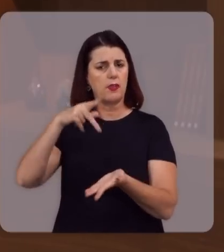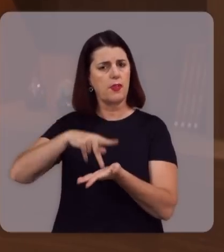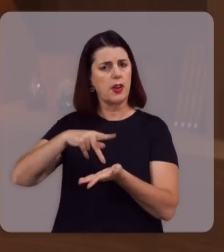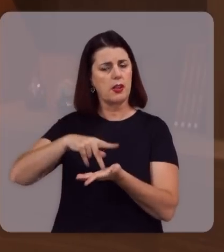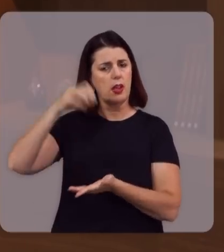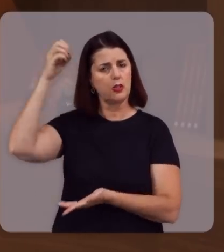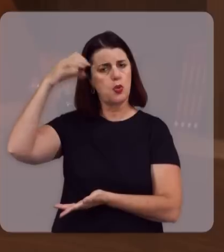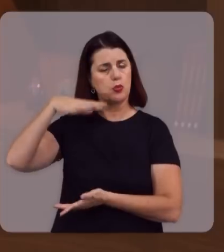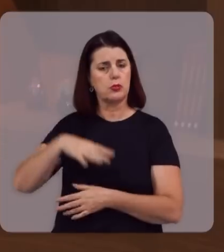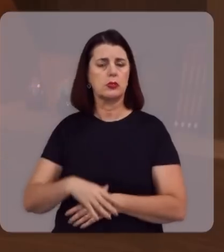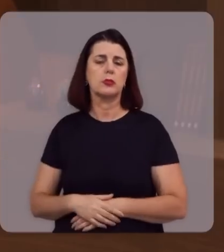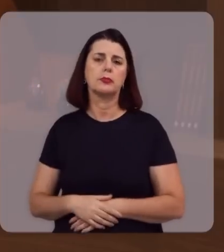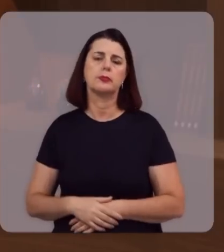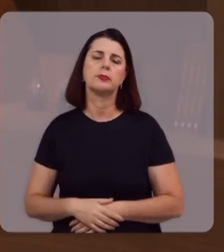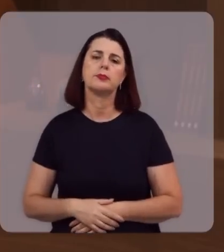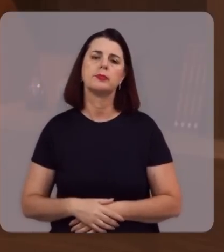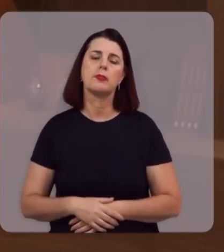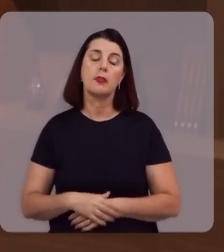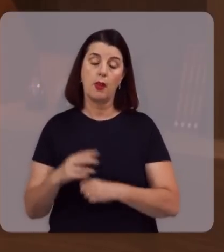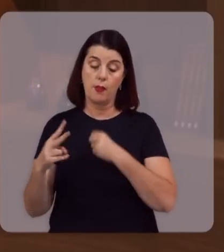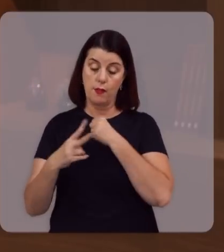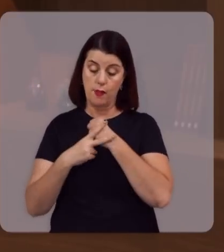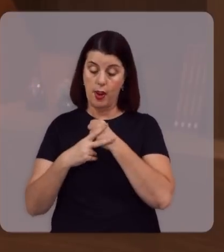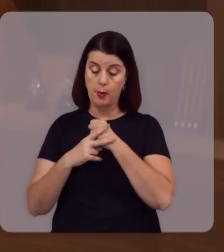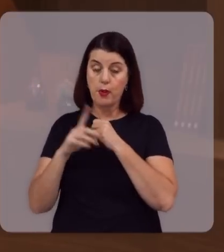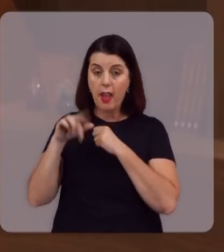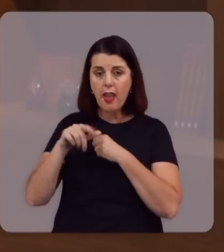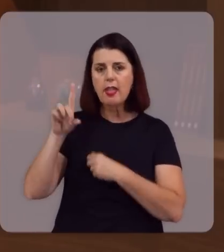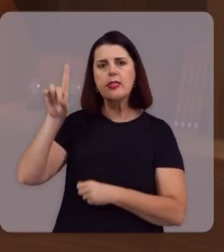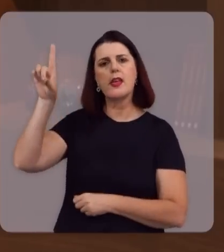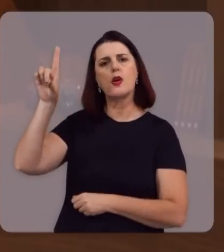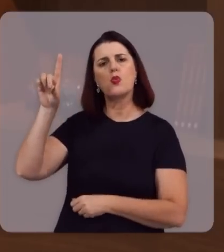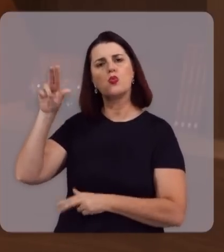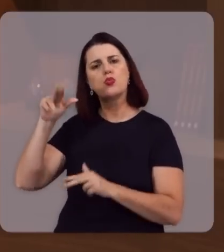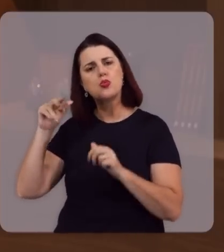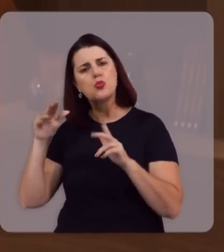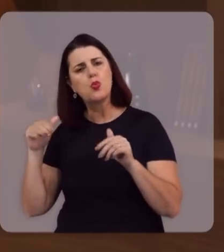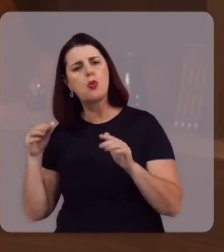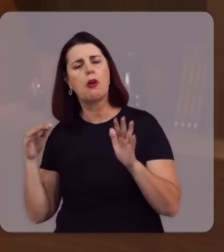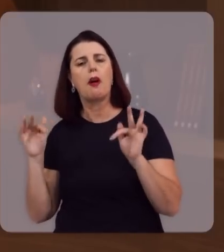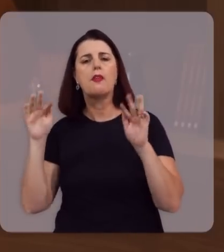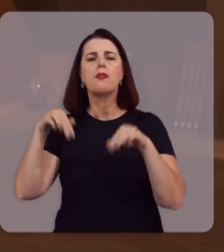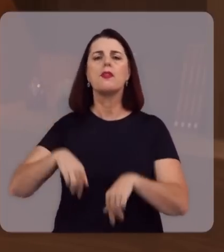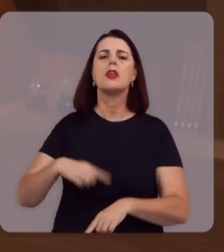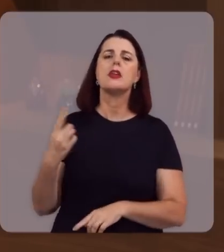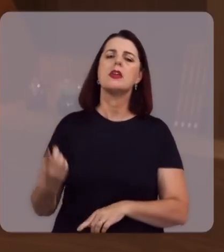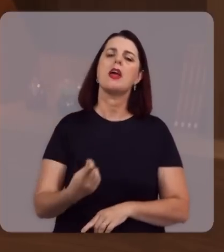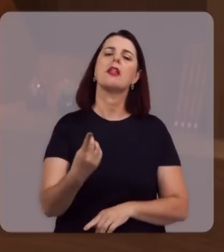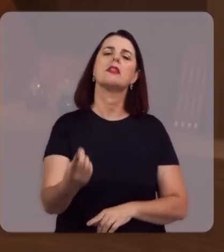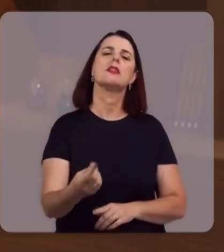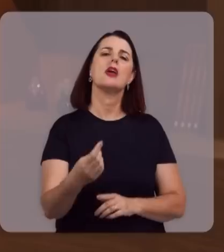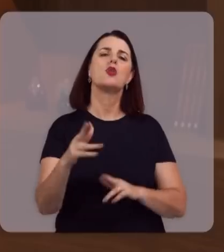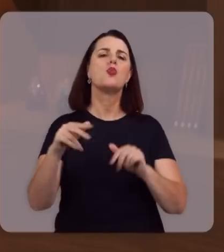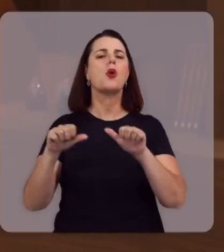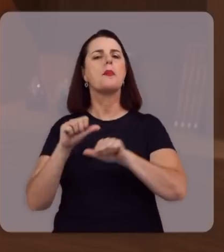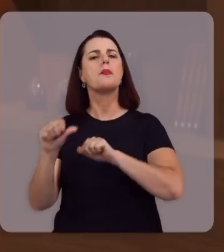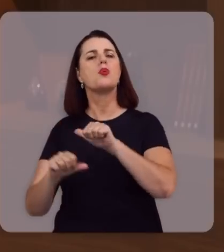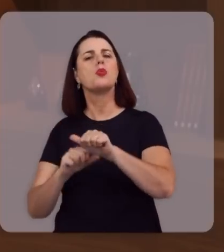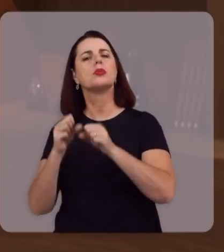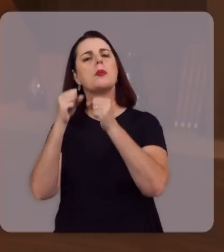verdadeira luz. É o Verbo que é Deus, infinito, imenso, eterno,